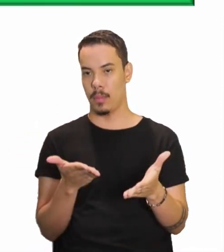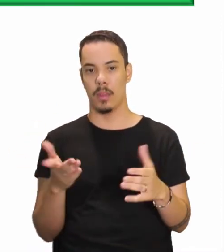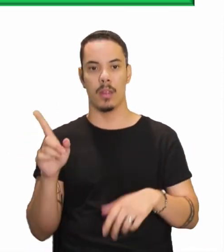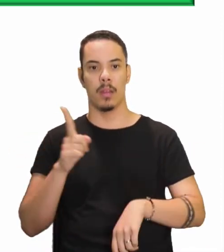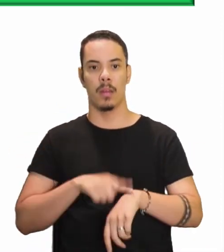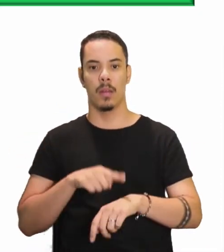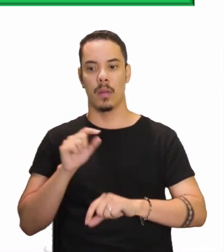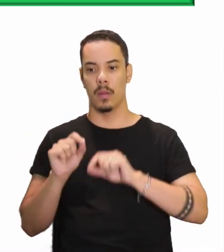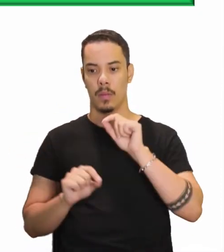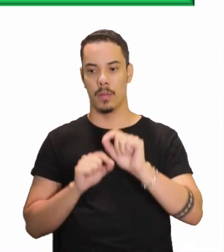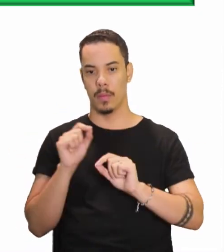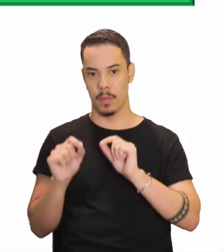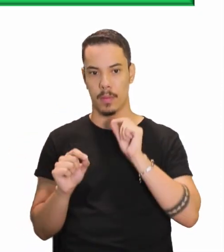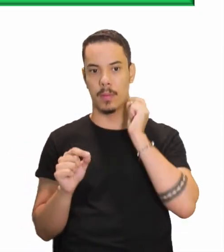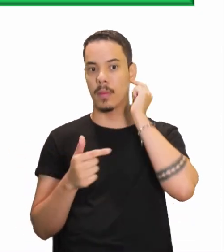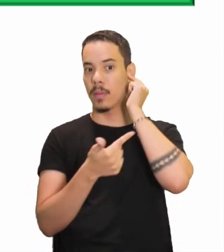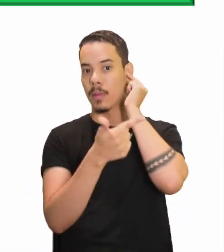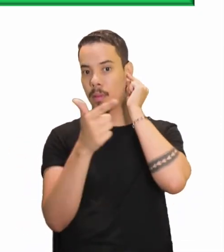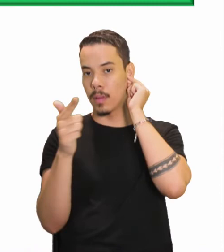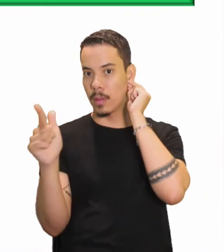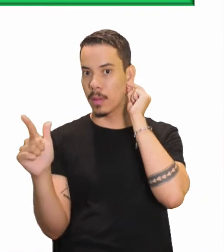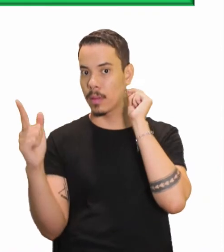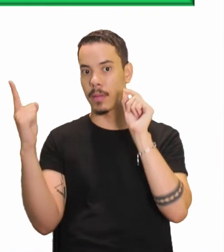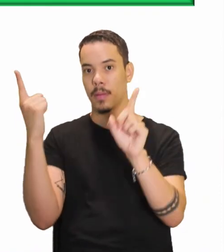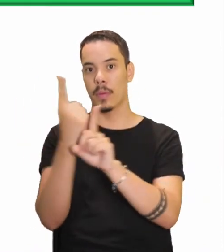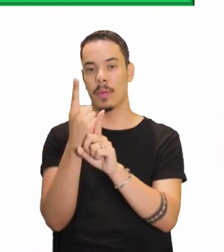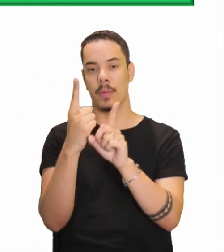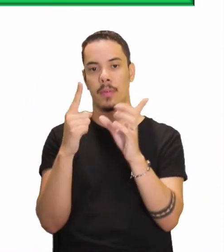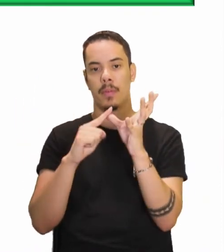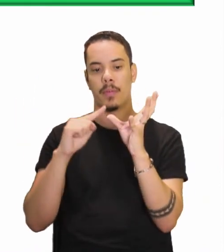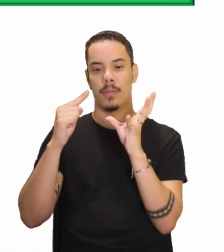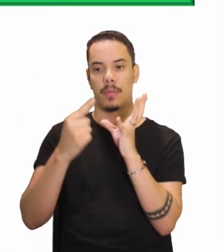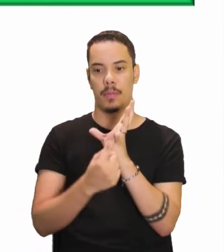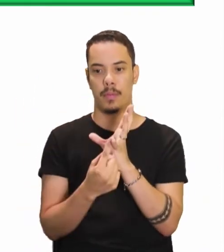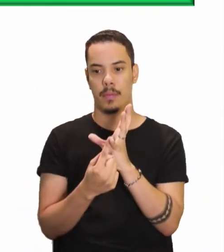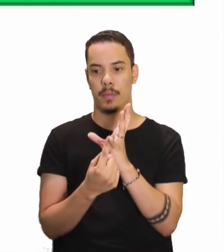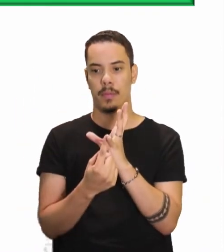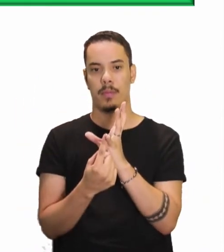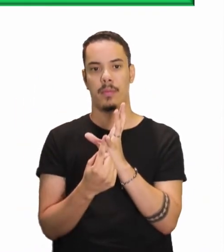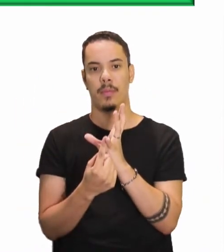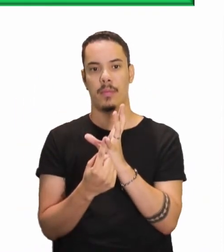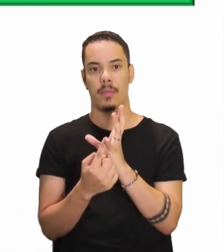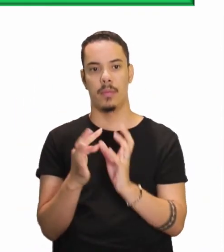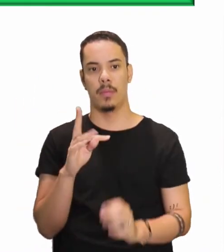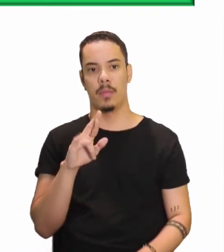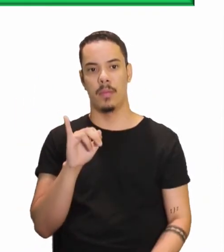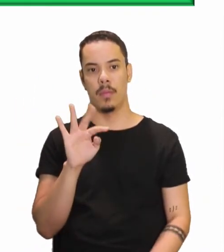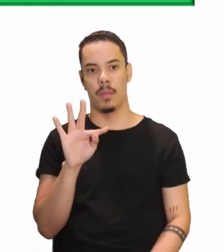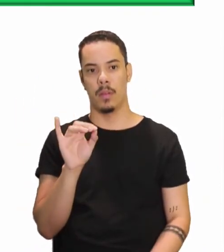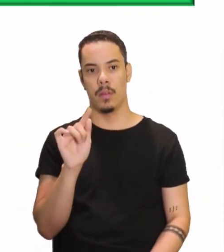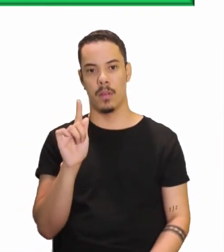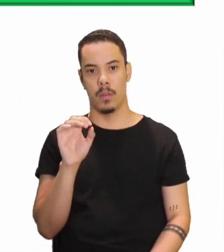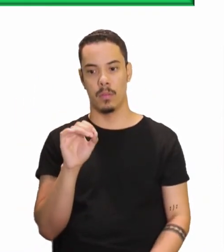você outro encontro de vogais, que é exatamente o tritongo. Olha,